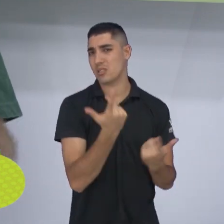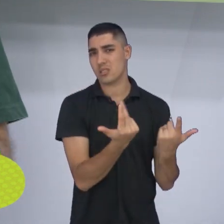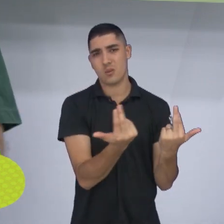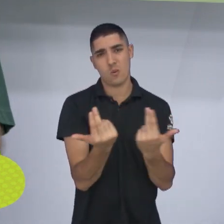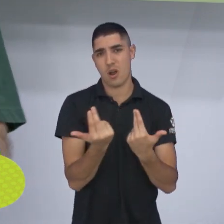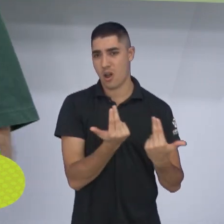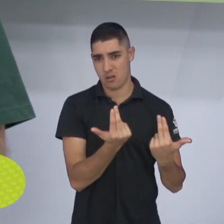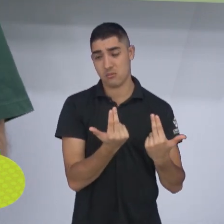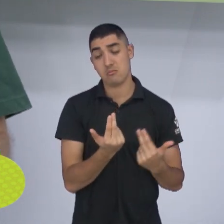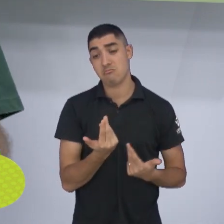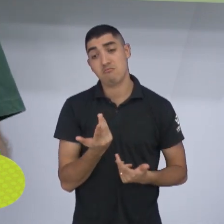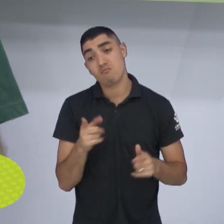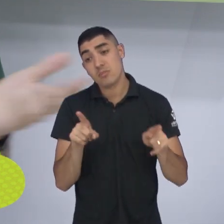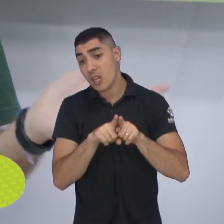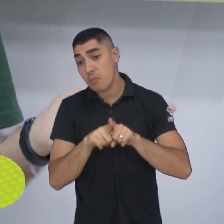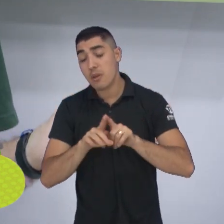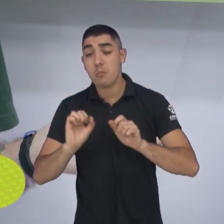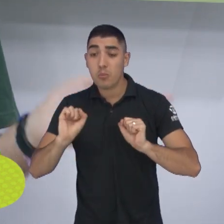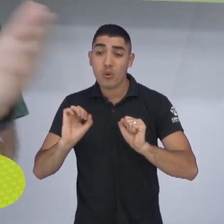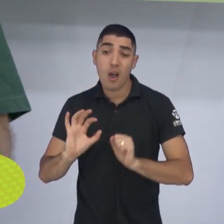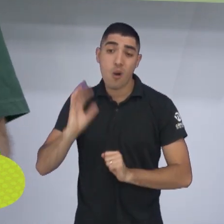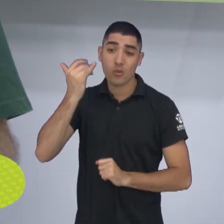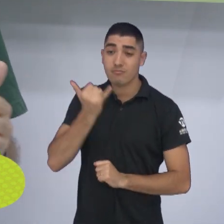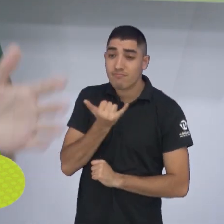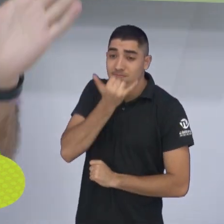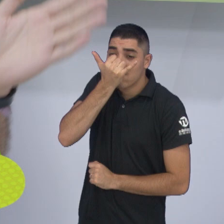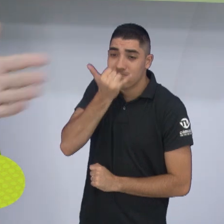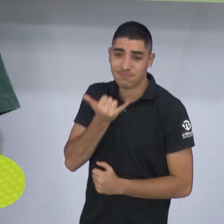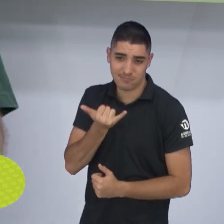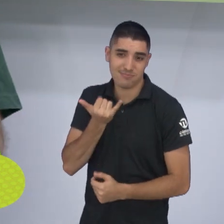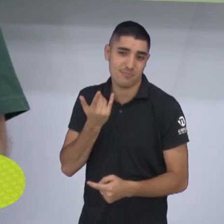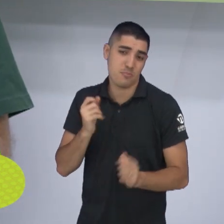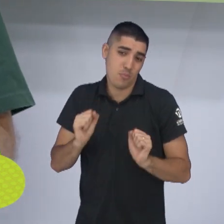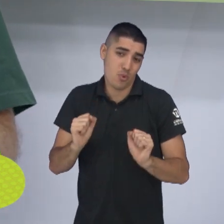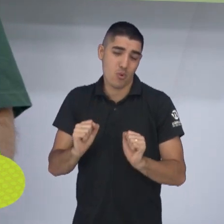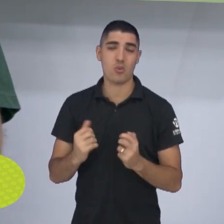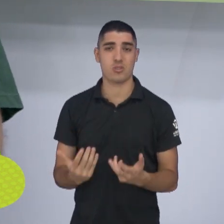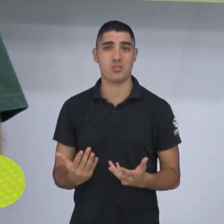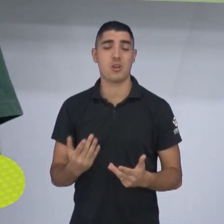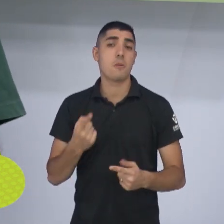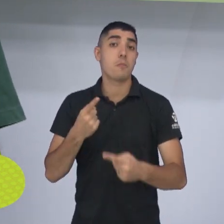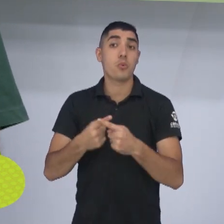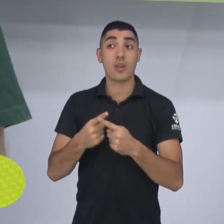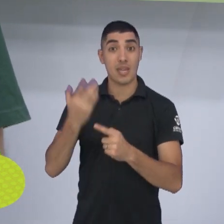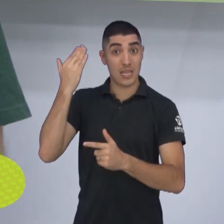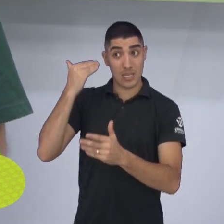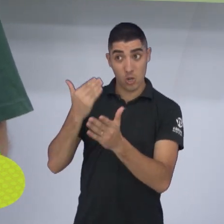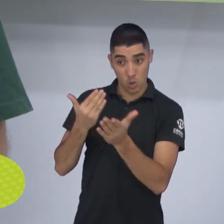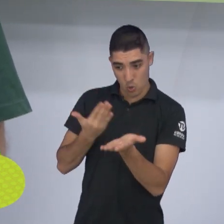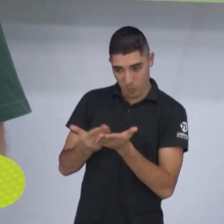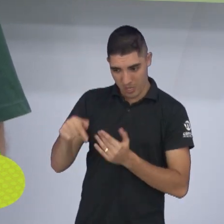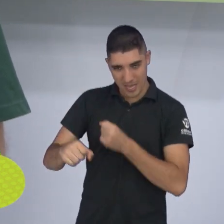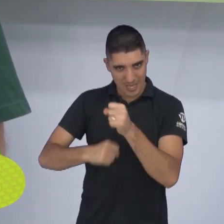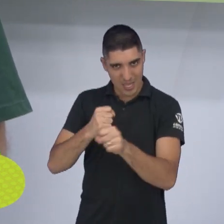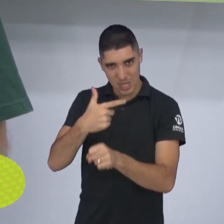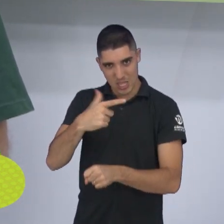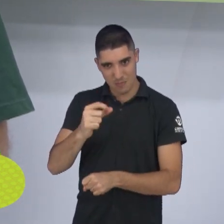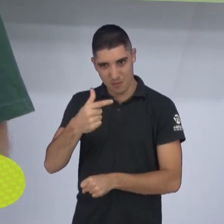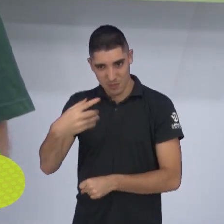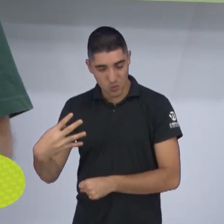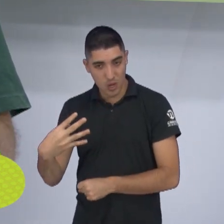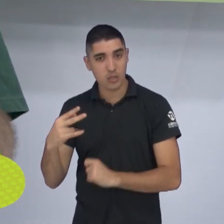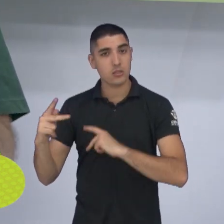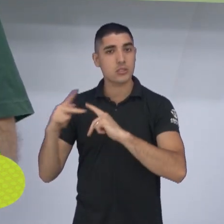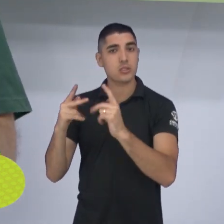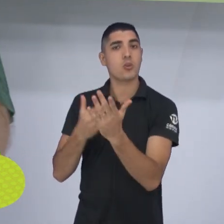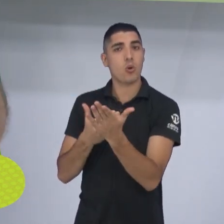se é uma maré de azar também, que o São José, desde que começou o ano, né? Nesse início de ano, o São José não vem bem realmente.